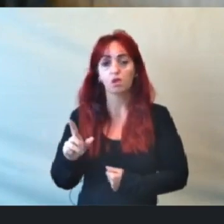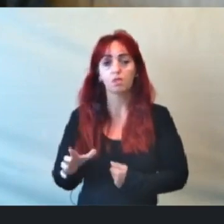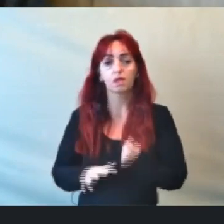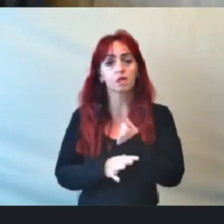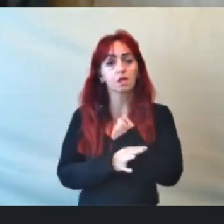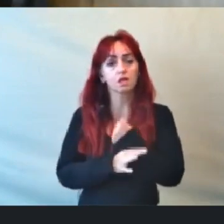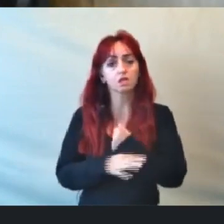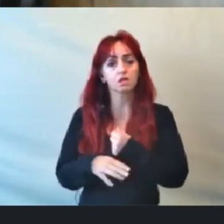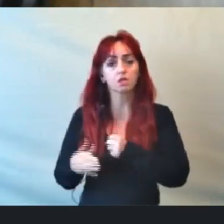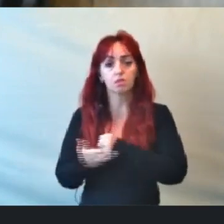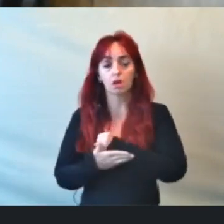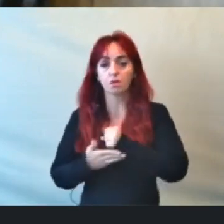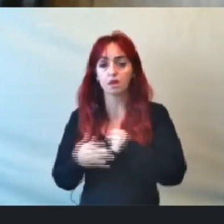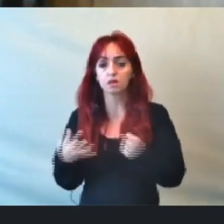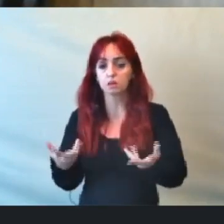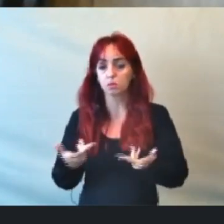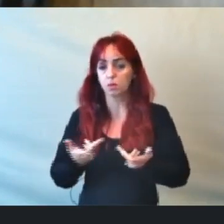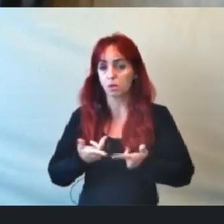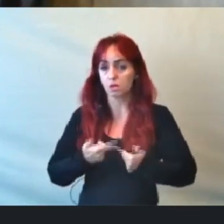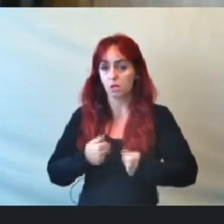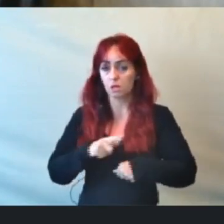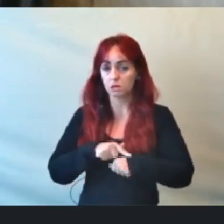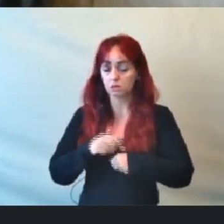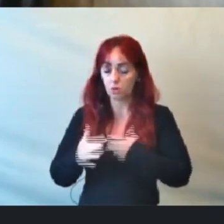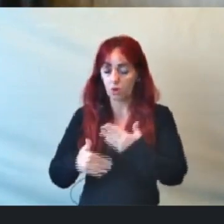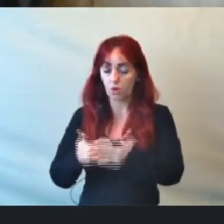longo prazo.